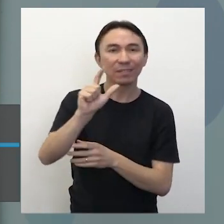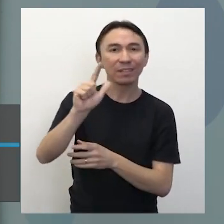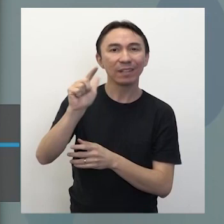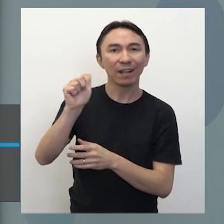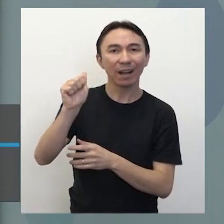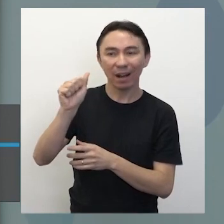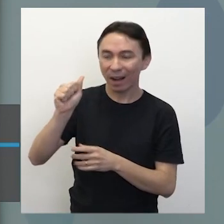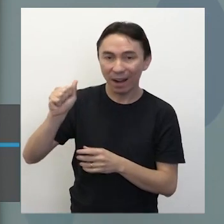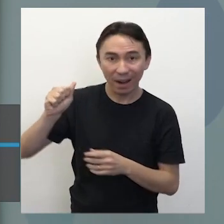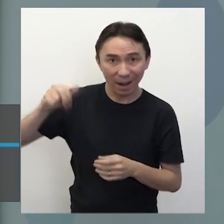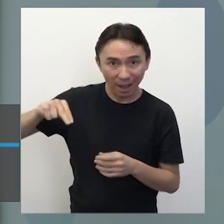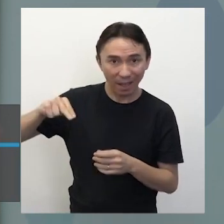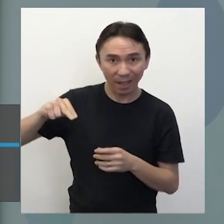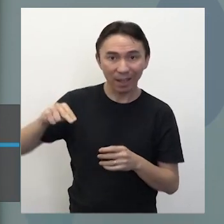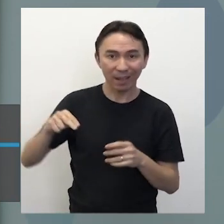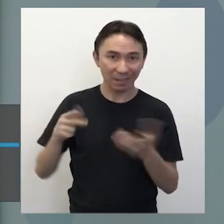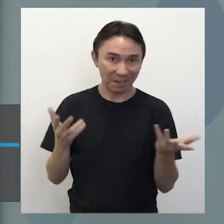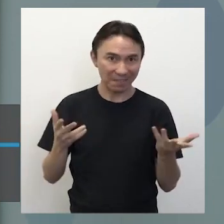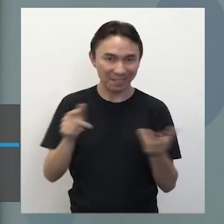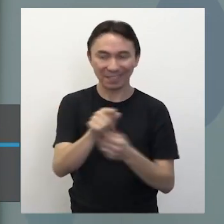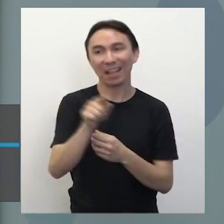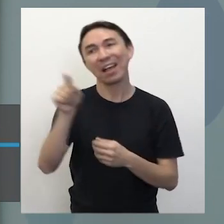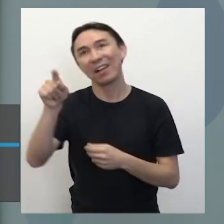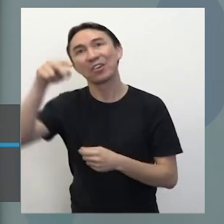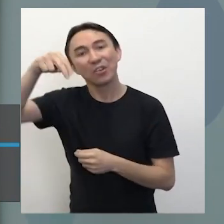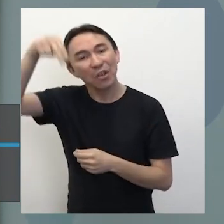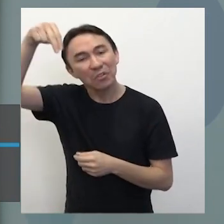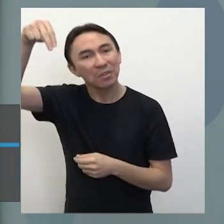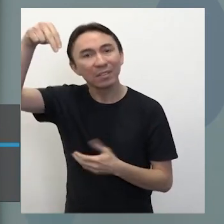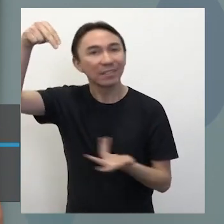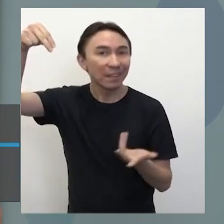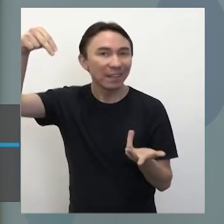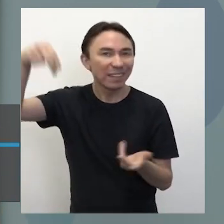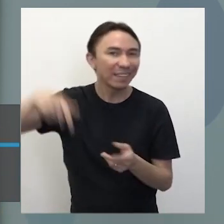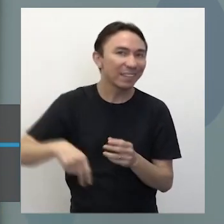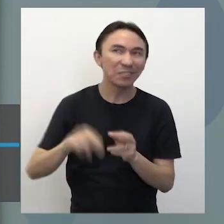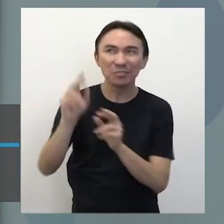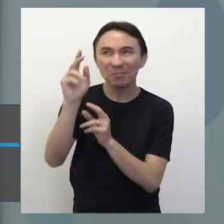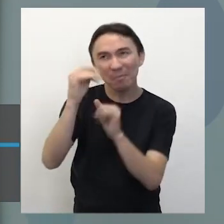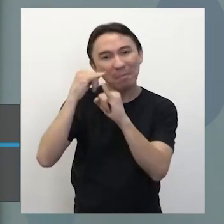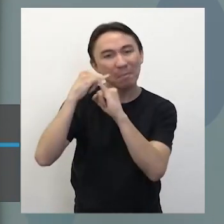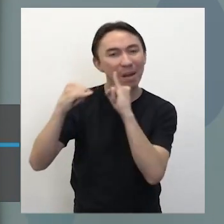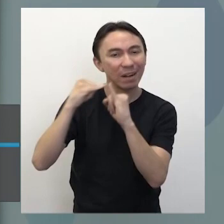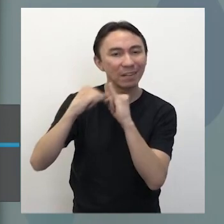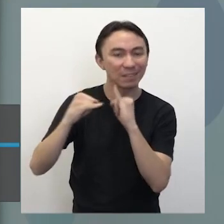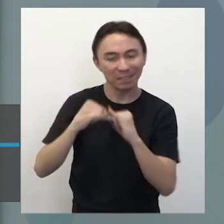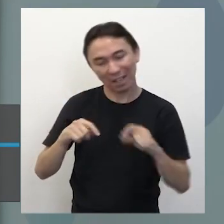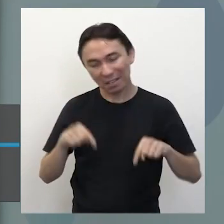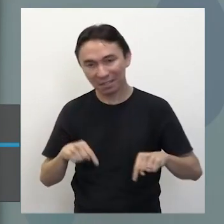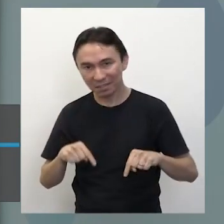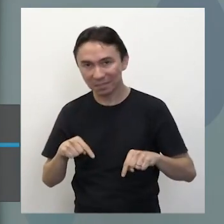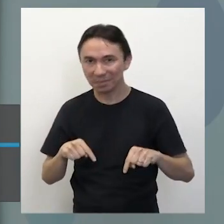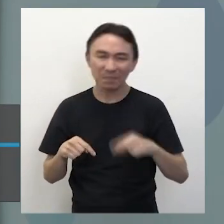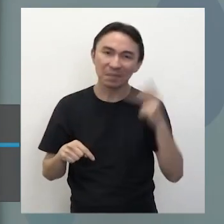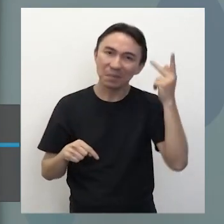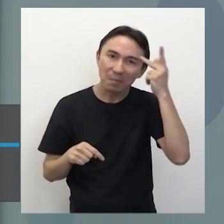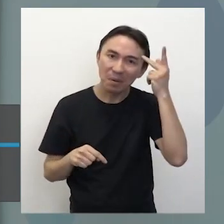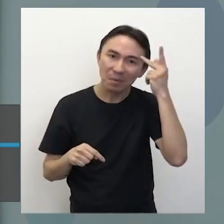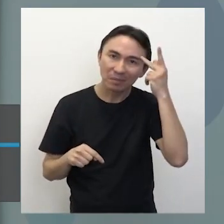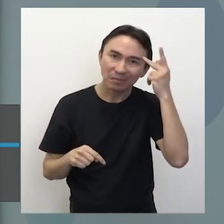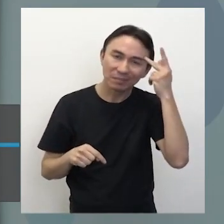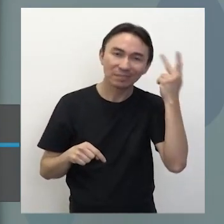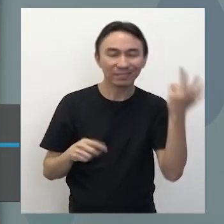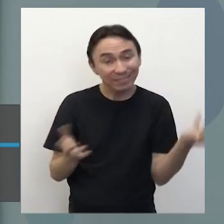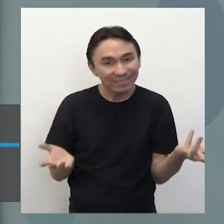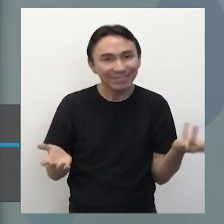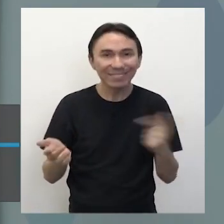aqui em São Paulo, e em outros lugares com certeza, é uma espécie de repente, né, feito por nós aqui de São Paulo, dos